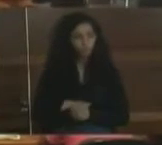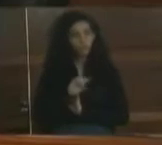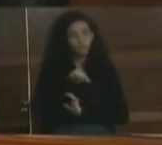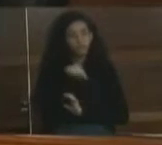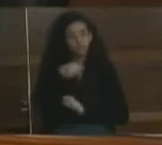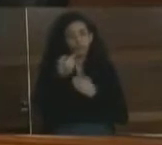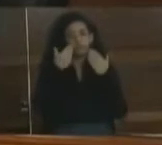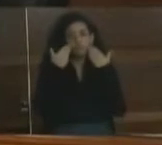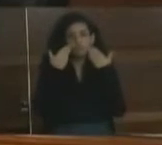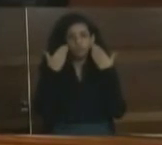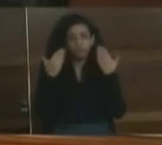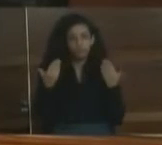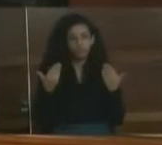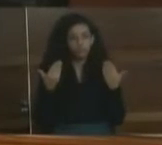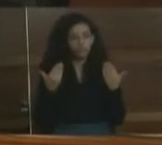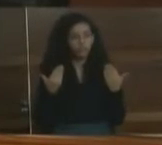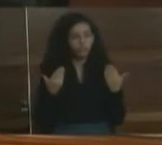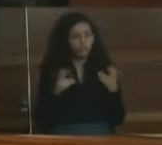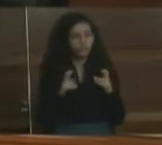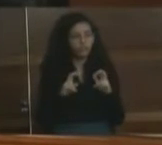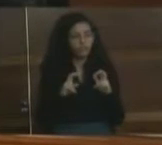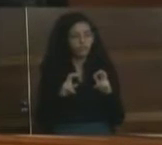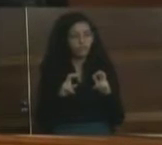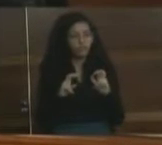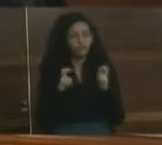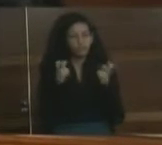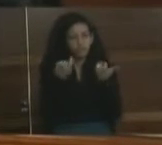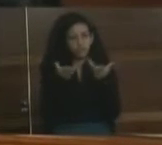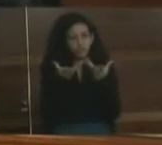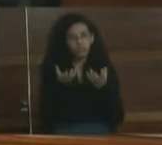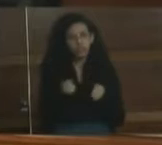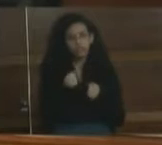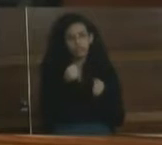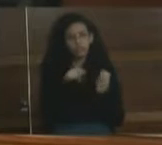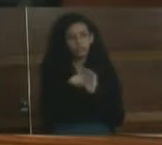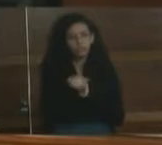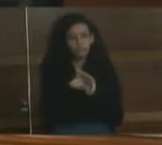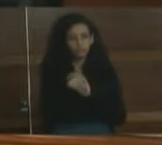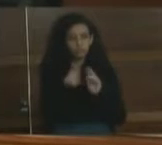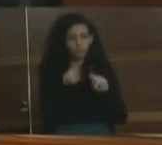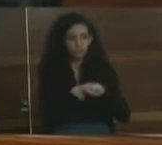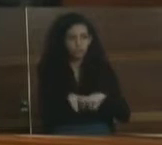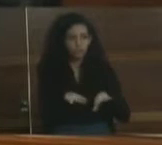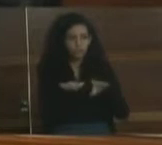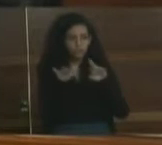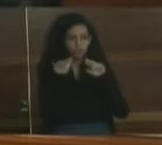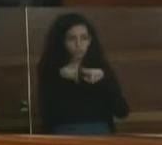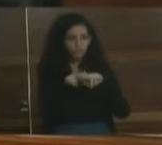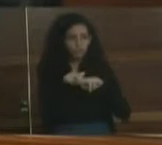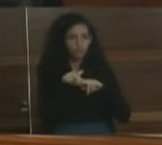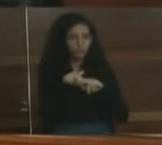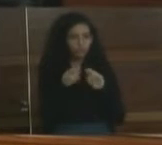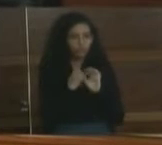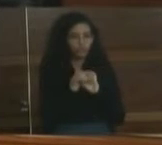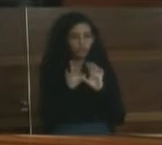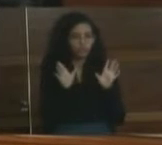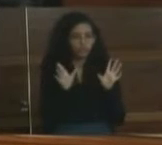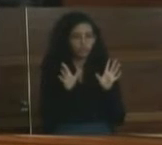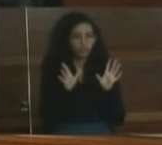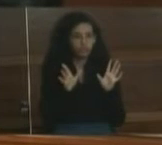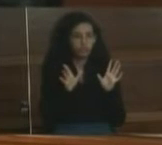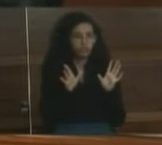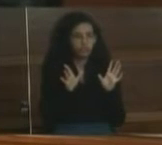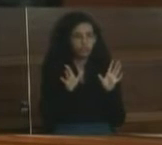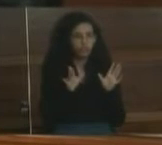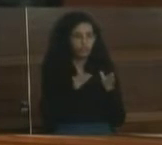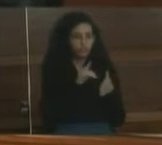e após apresentação a mesa aceitaram os questionamentos do plenário para isso a gente nós disponibilizamos na